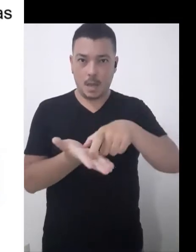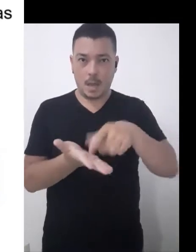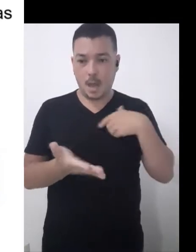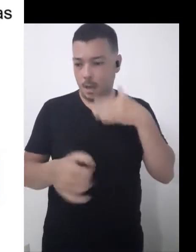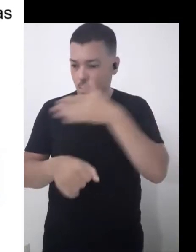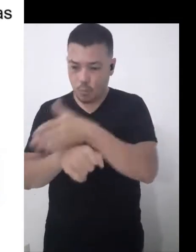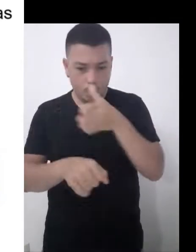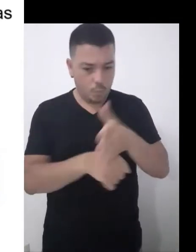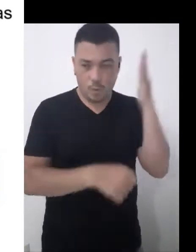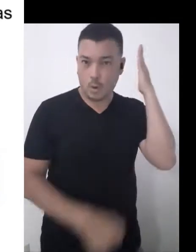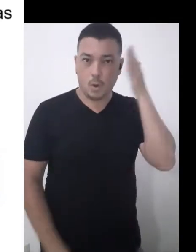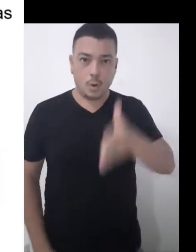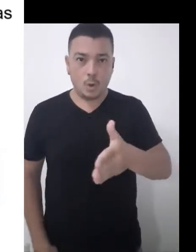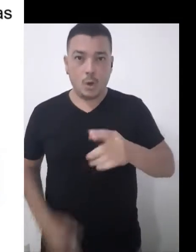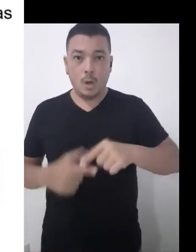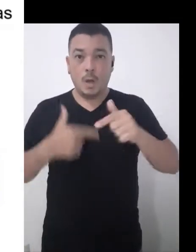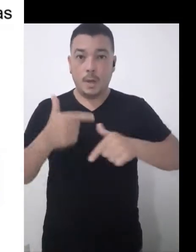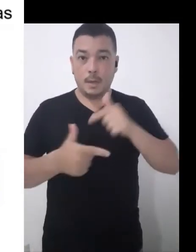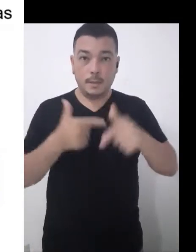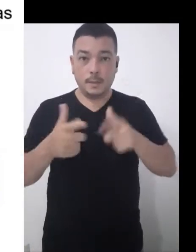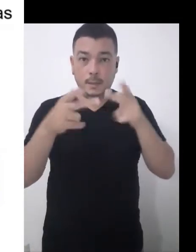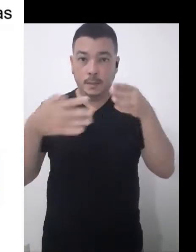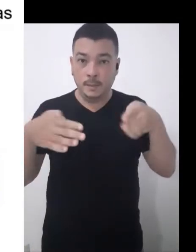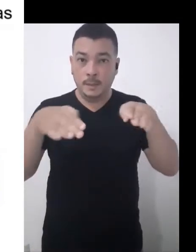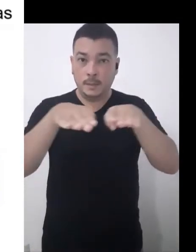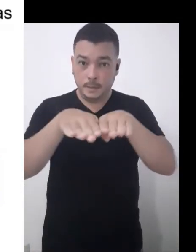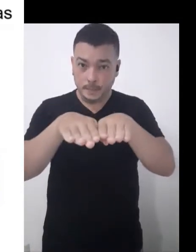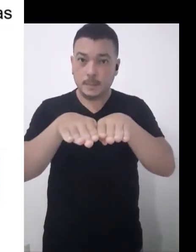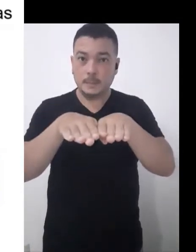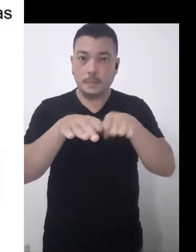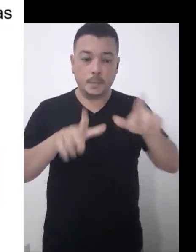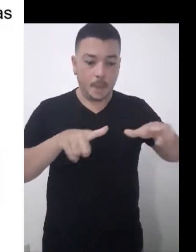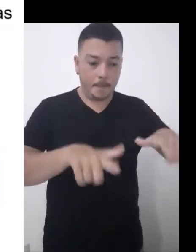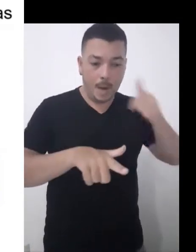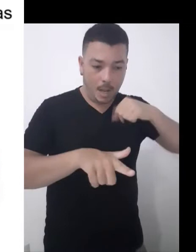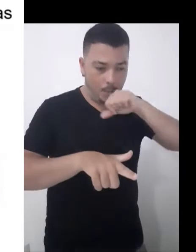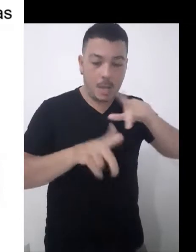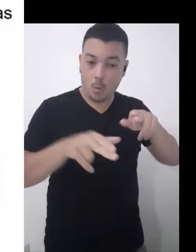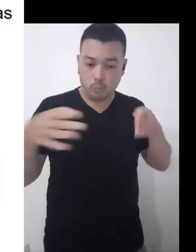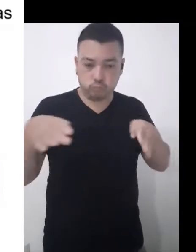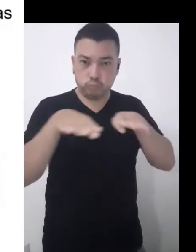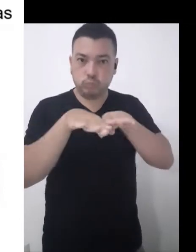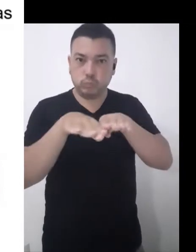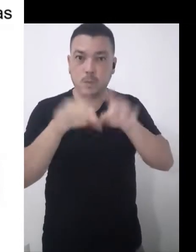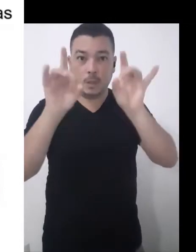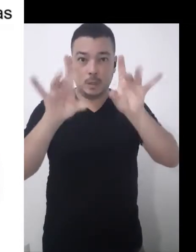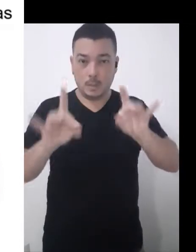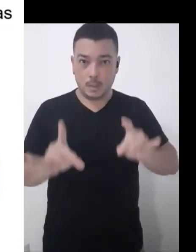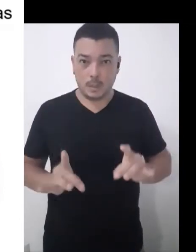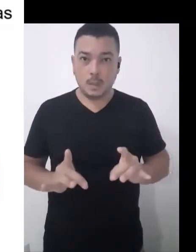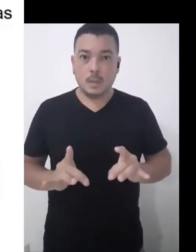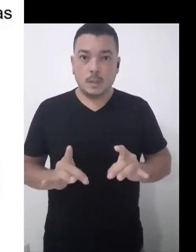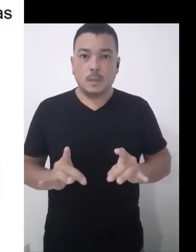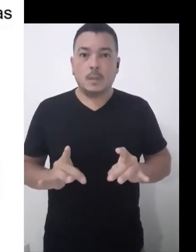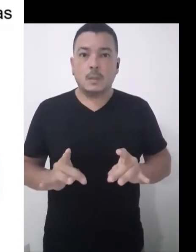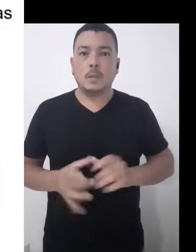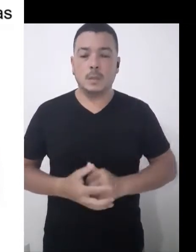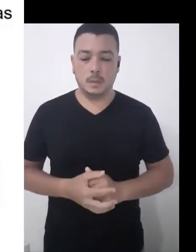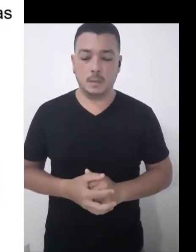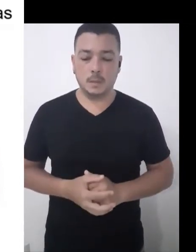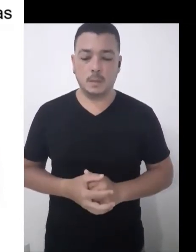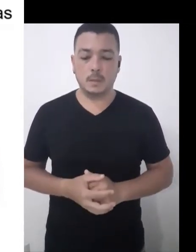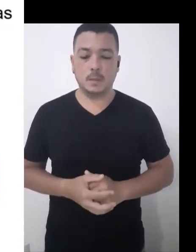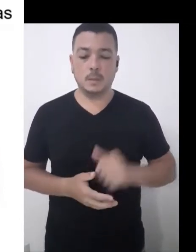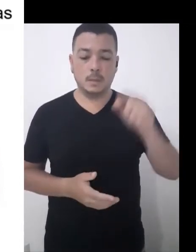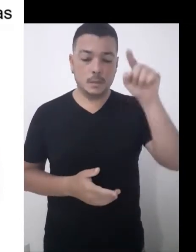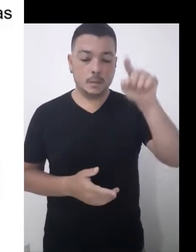uma vez só, mas elas trabalham na mesma frequência do barramento da placa-mãe, né? Especialmente o frontside bus, né? O barramento